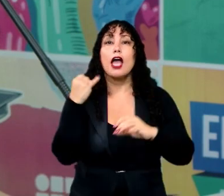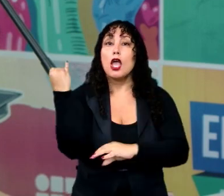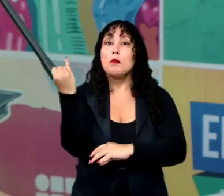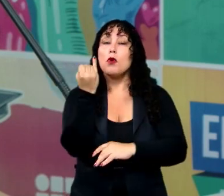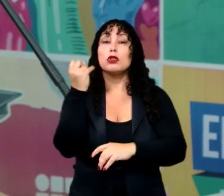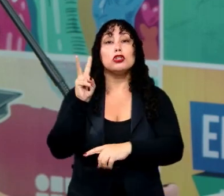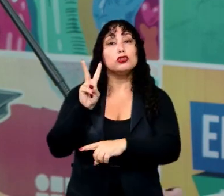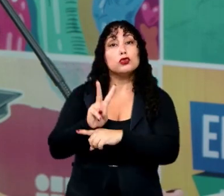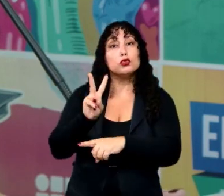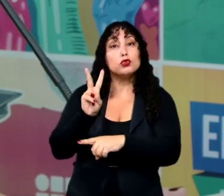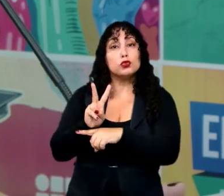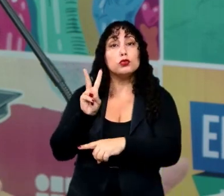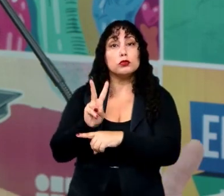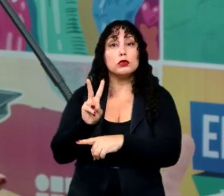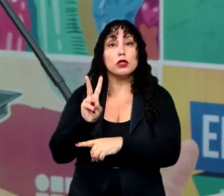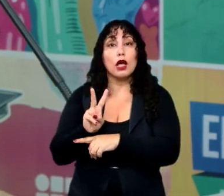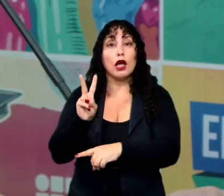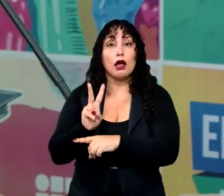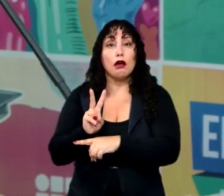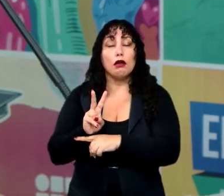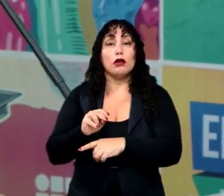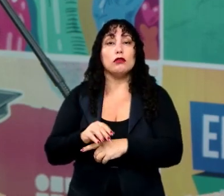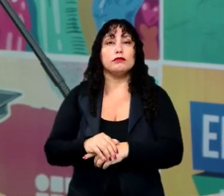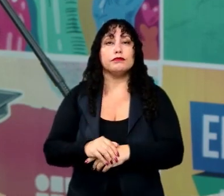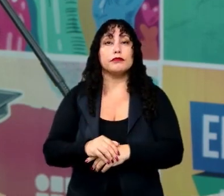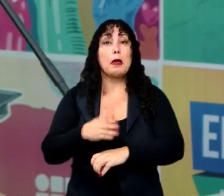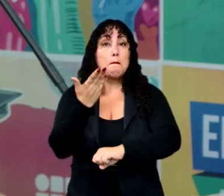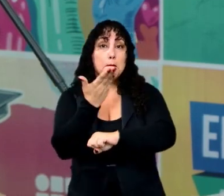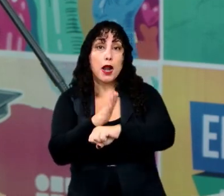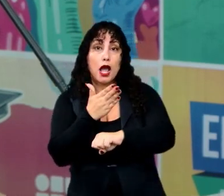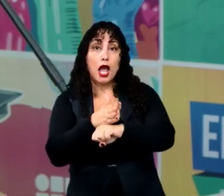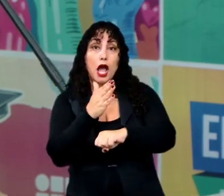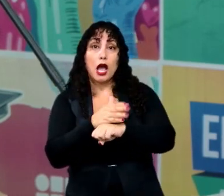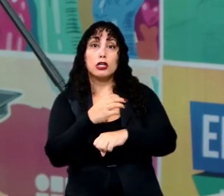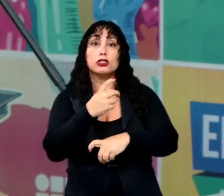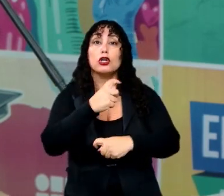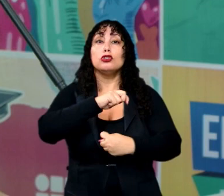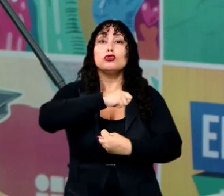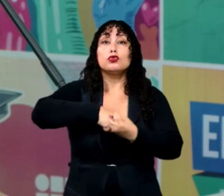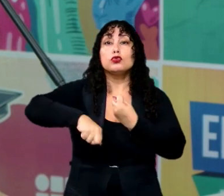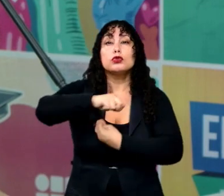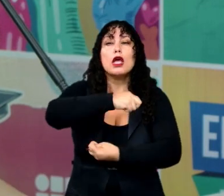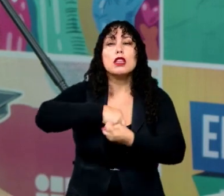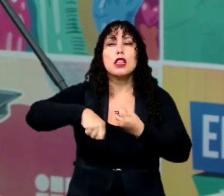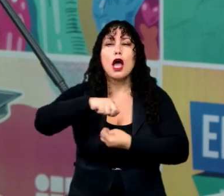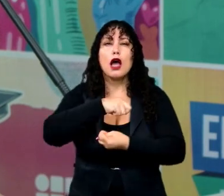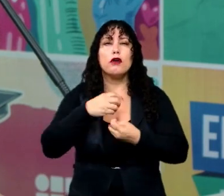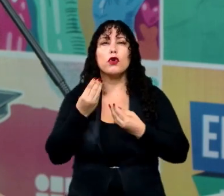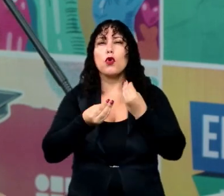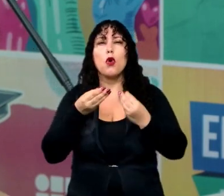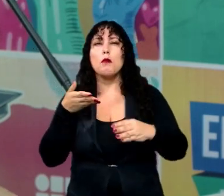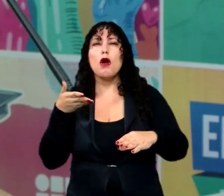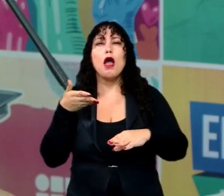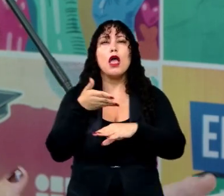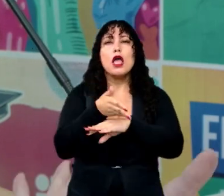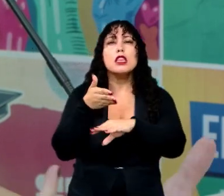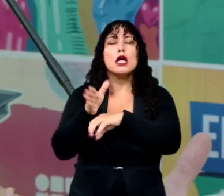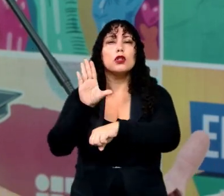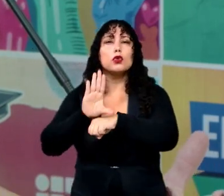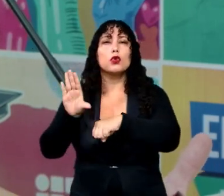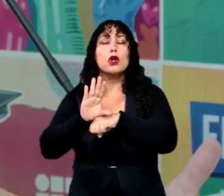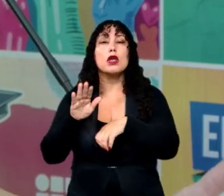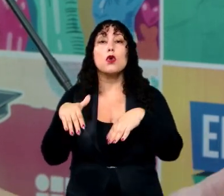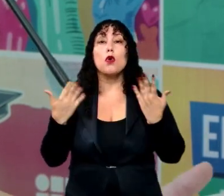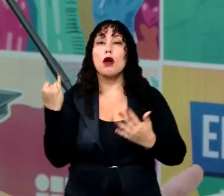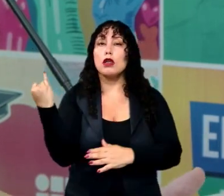preservá-lo de manter né Eh práticas sustentáveis como que ela é a ada no curso e qual